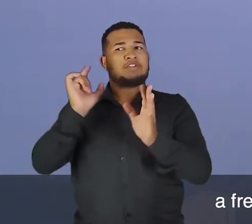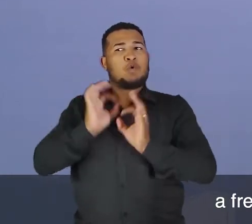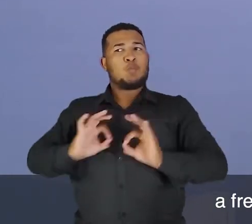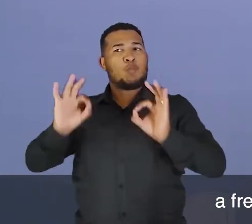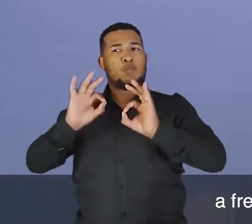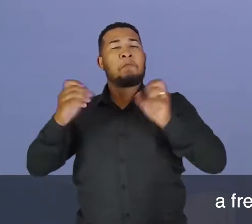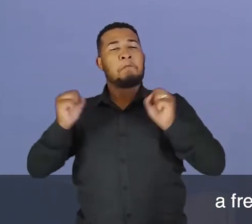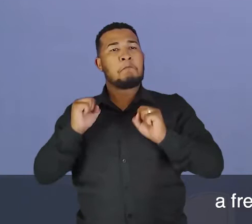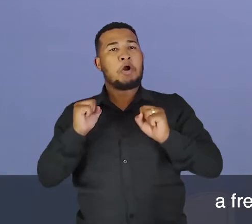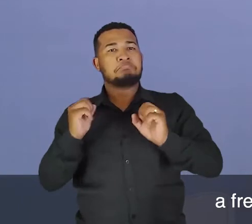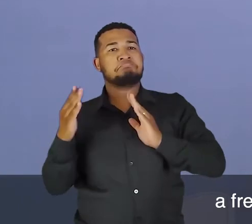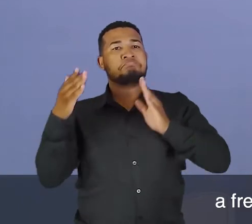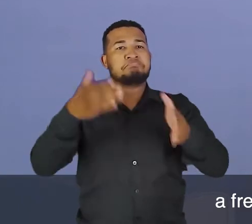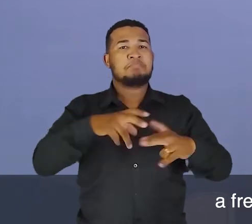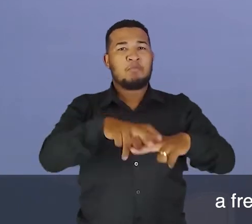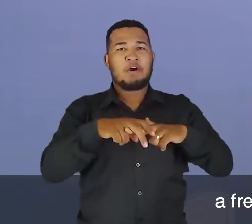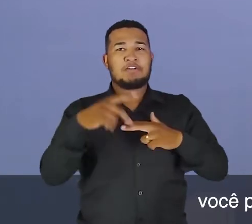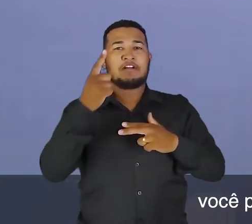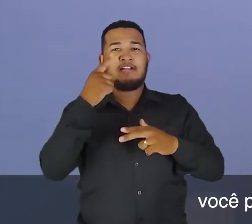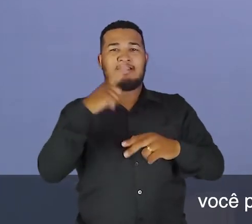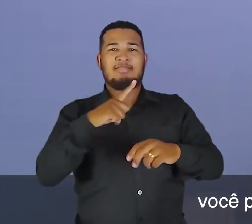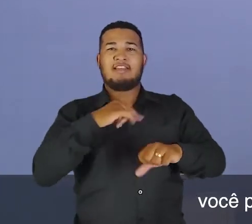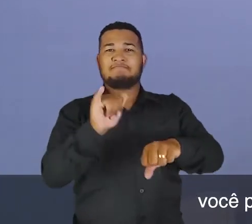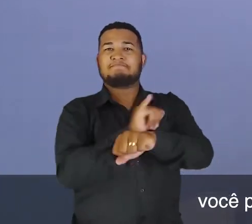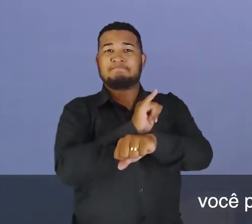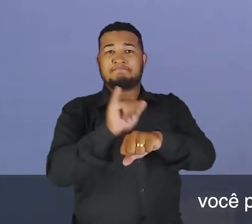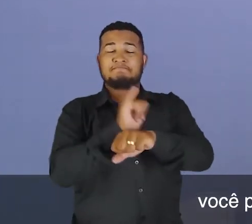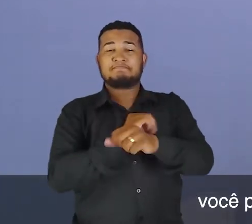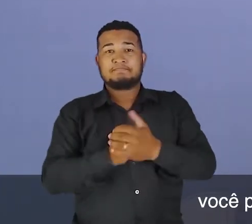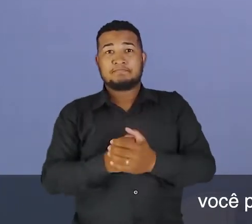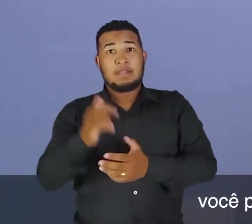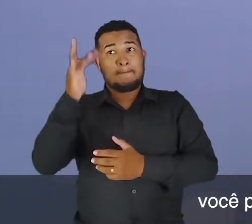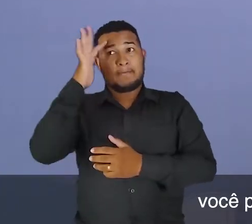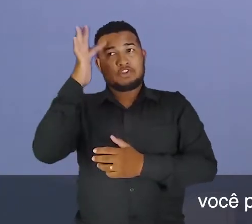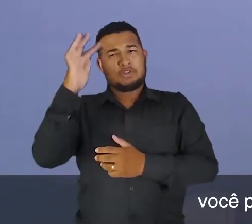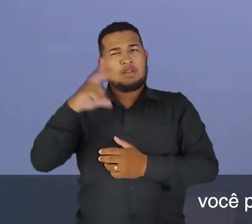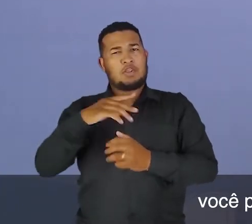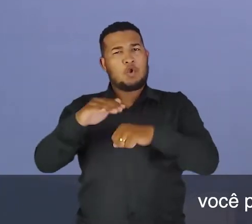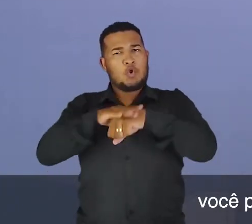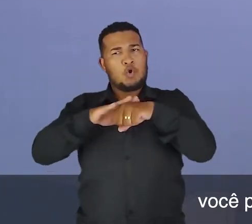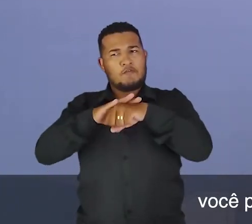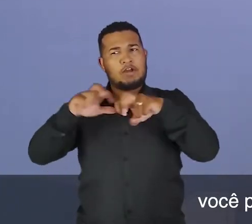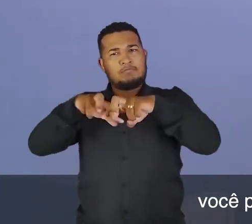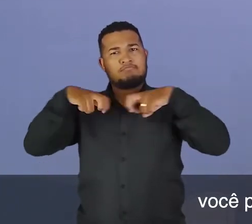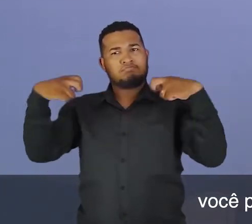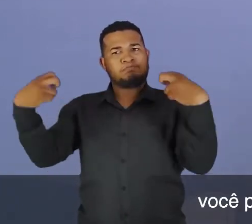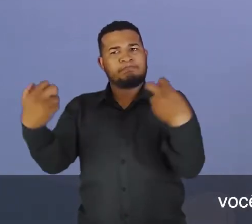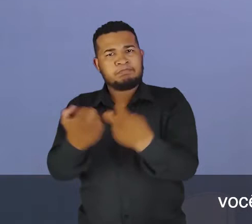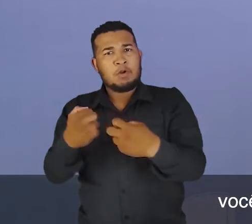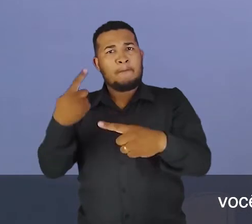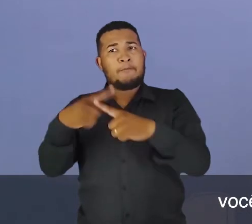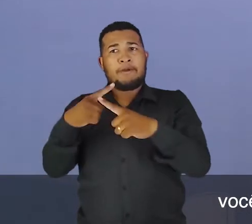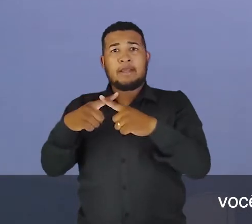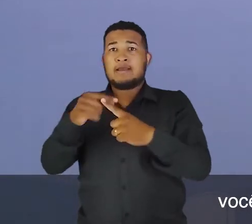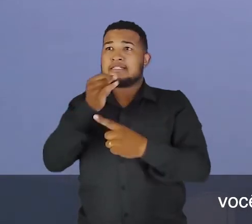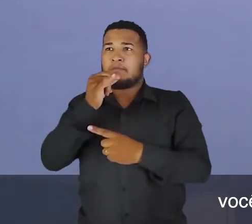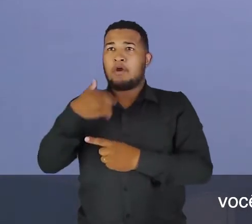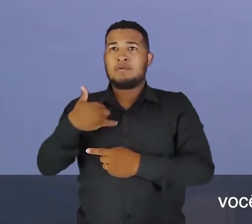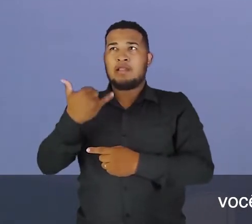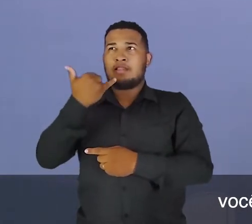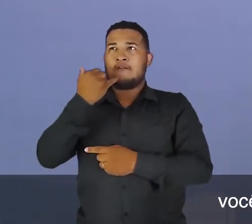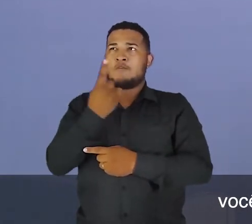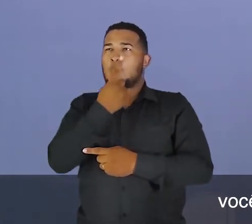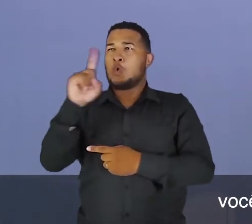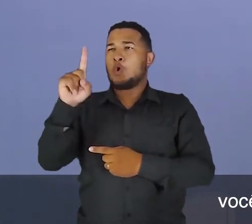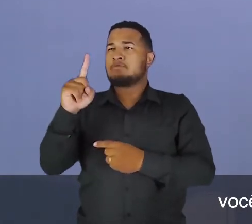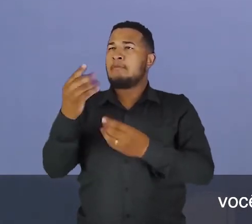não frequentaria. Imagine você participar de rodas, de conversas, de grupos, porque simplesmente você tem o último celular